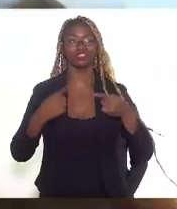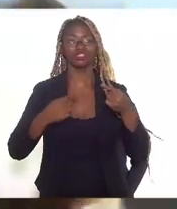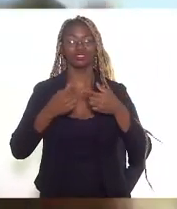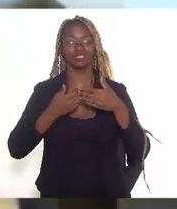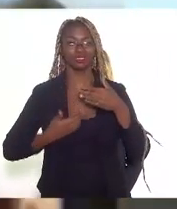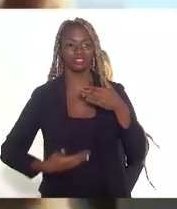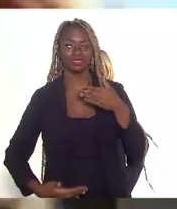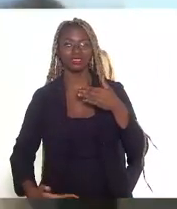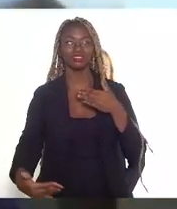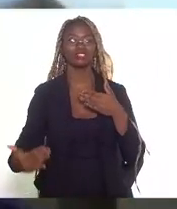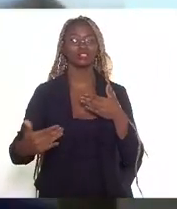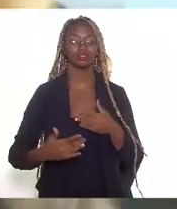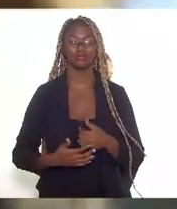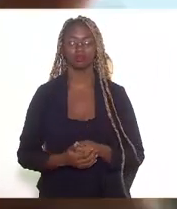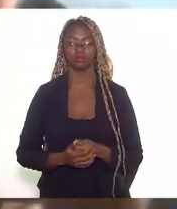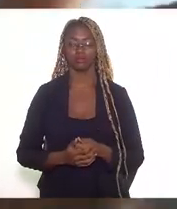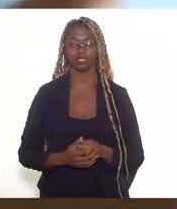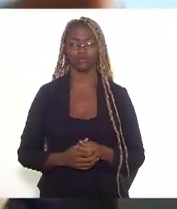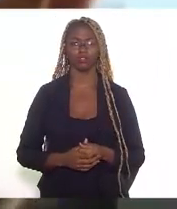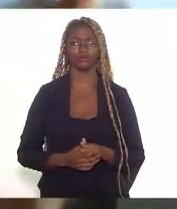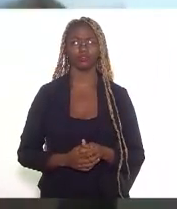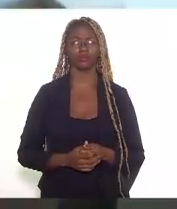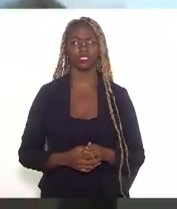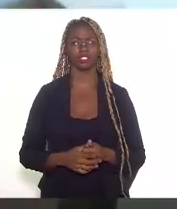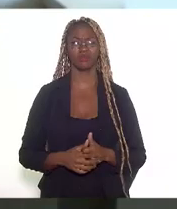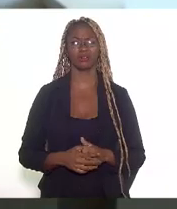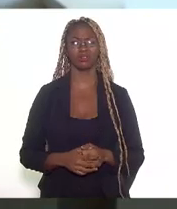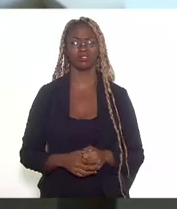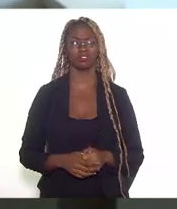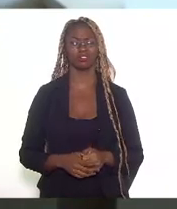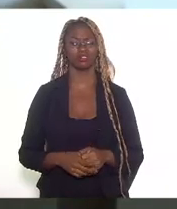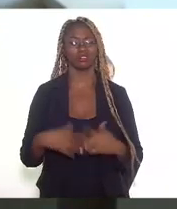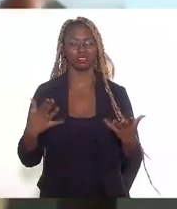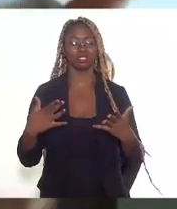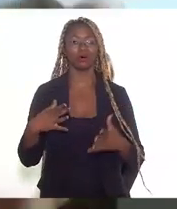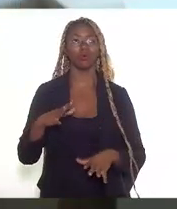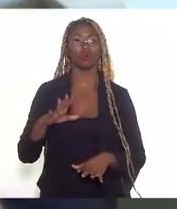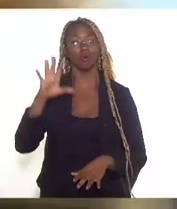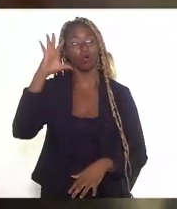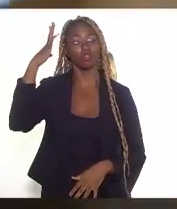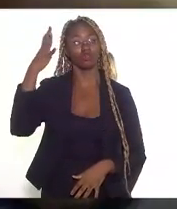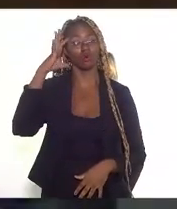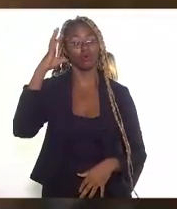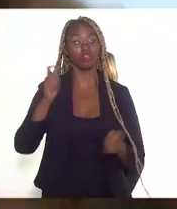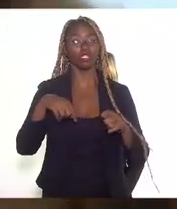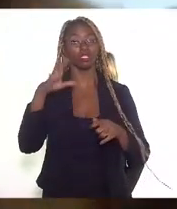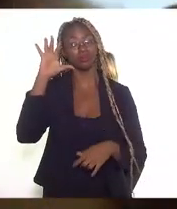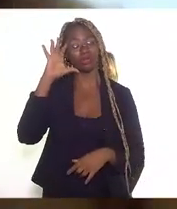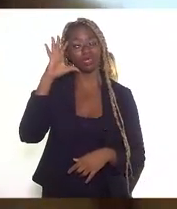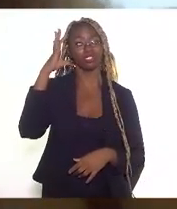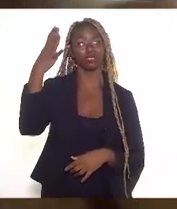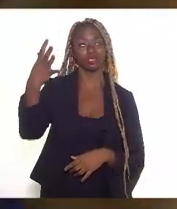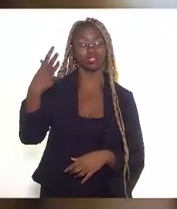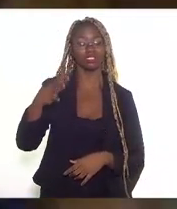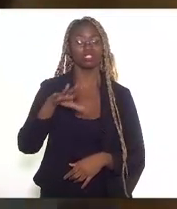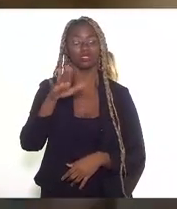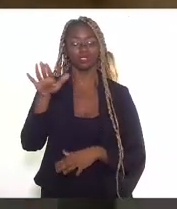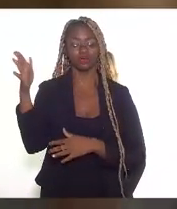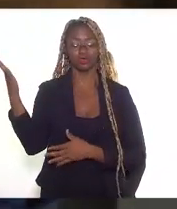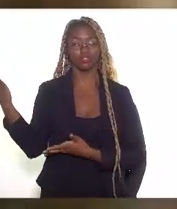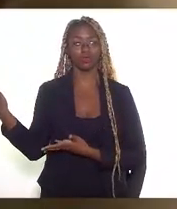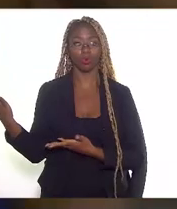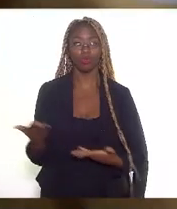a gente se reúne, propõe subemenda, é claro, o autor tem que estar junto, que é um caminho de resolver. Ele chama alguém do ITERJ,